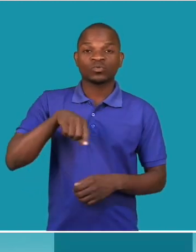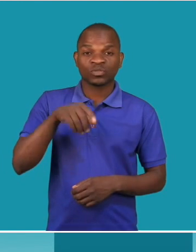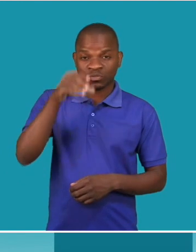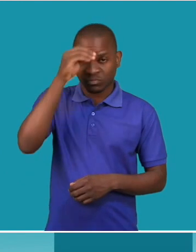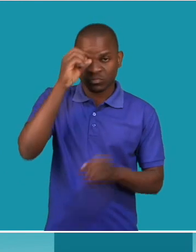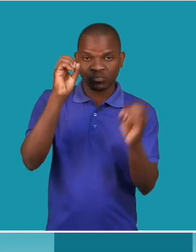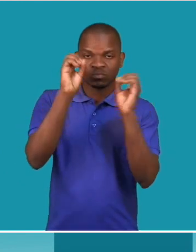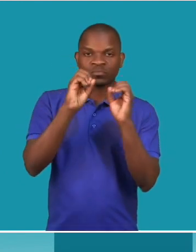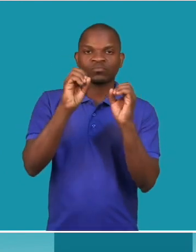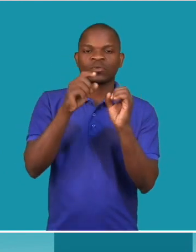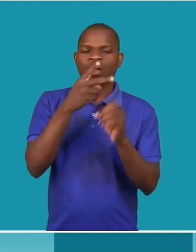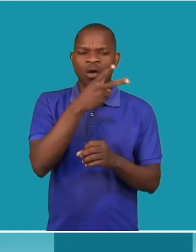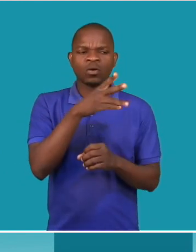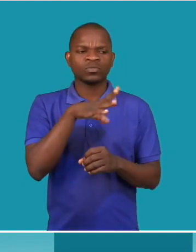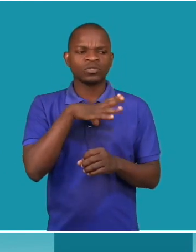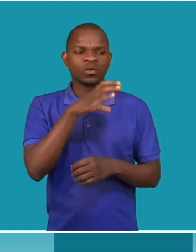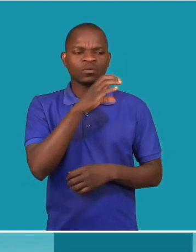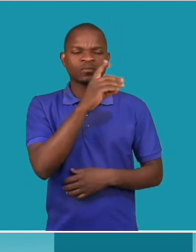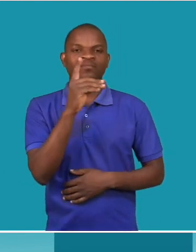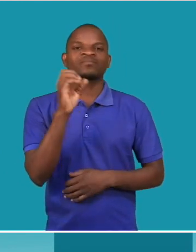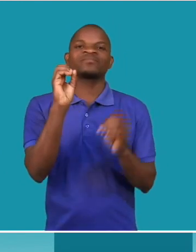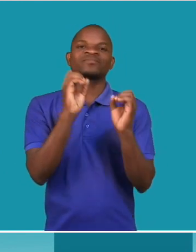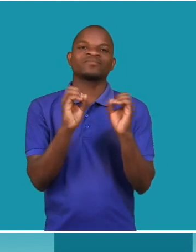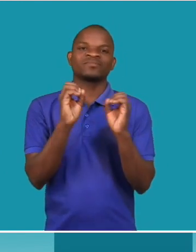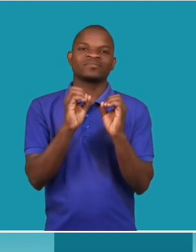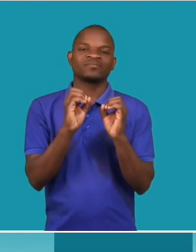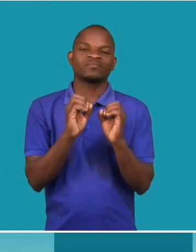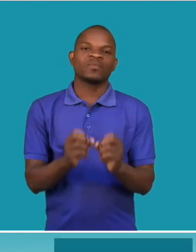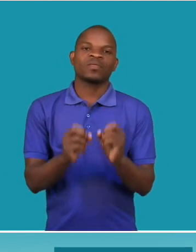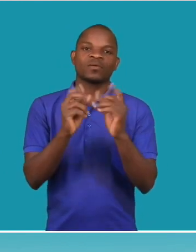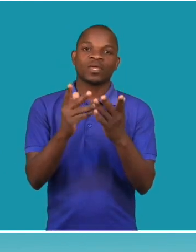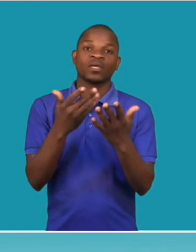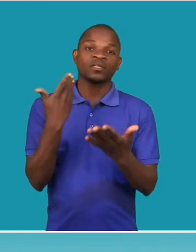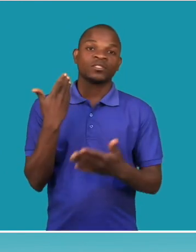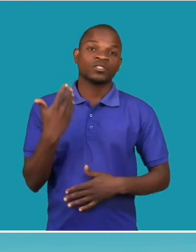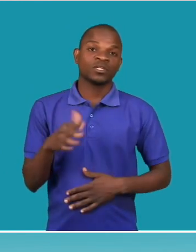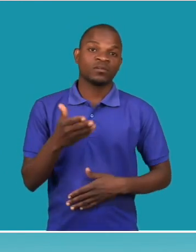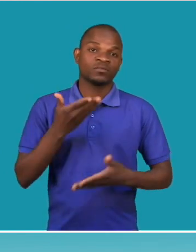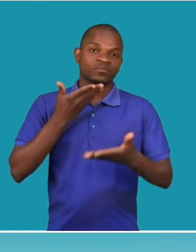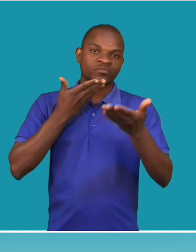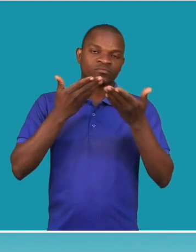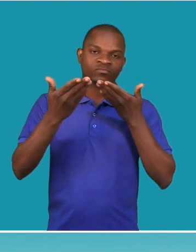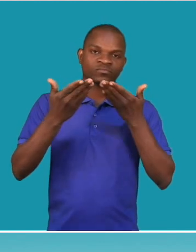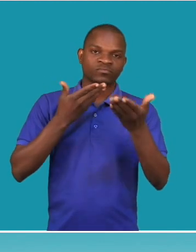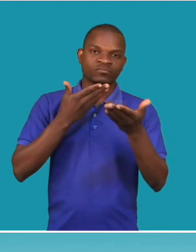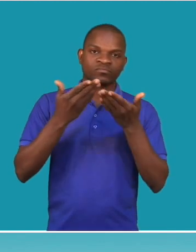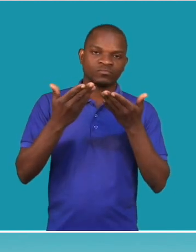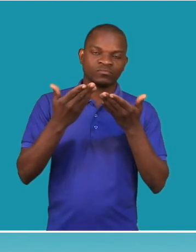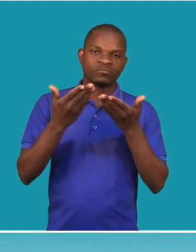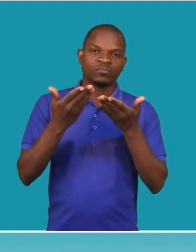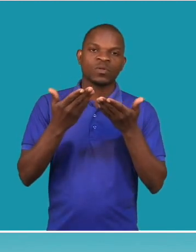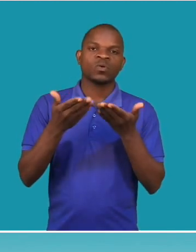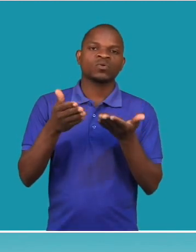percebemos qual é, que a criança tem alguma necessidade especial. Hoje, conversamos,